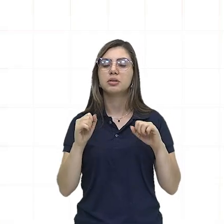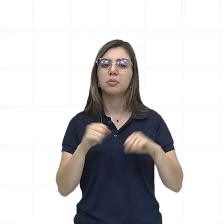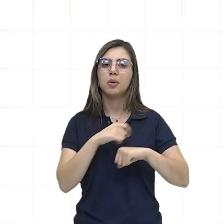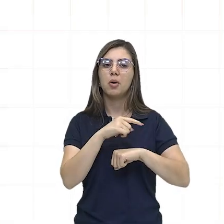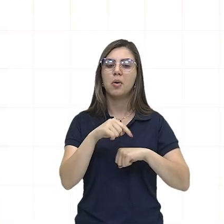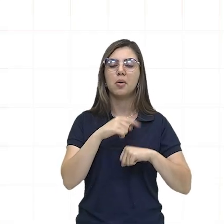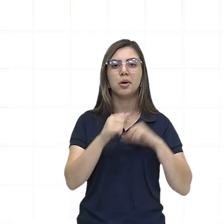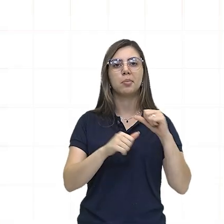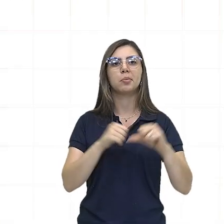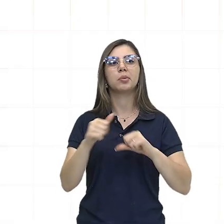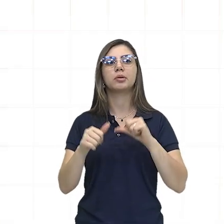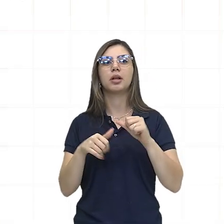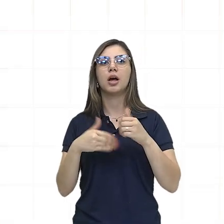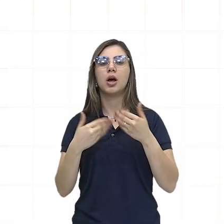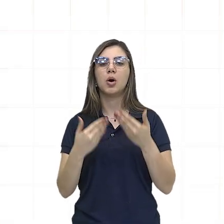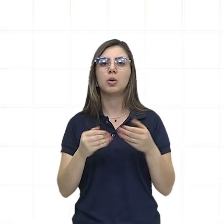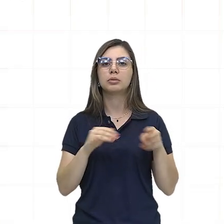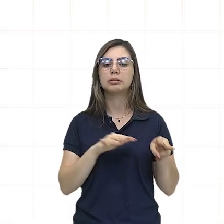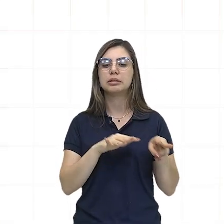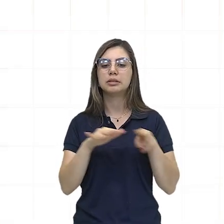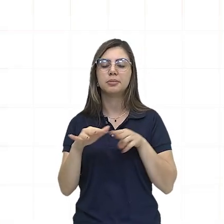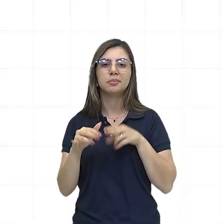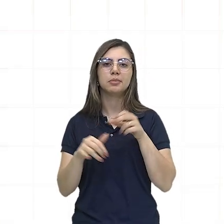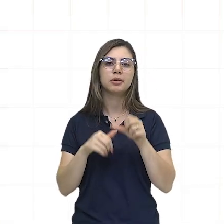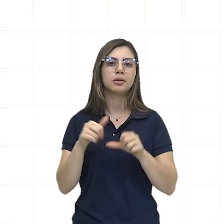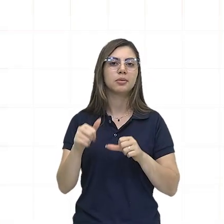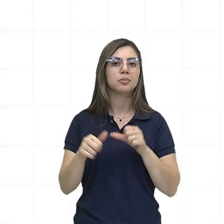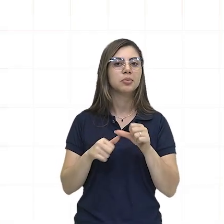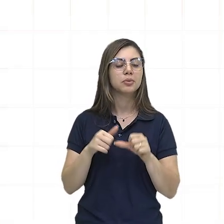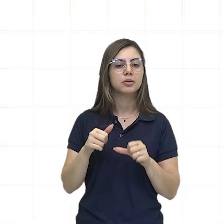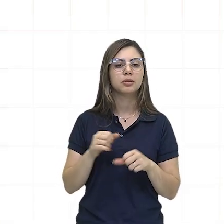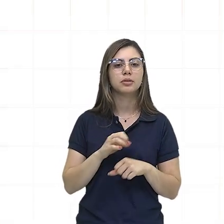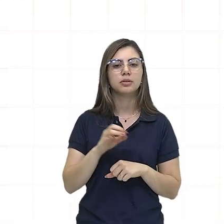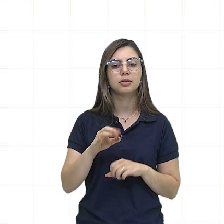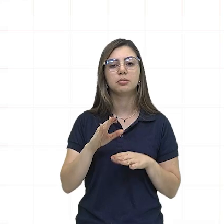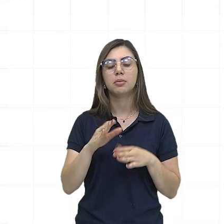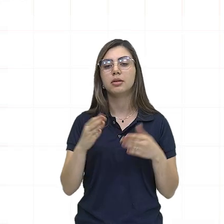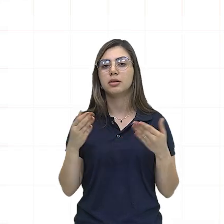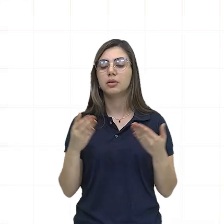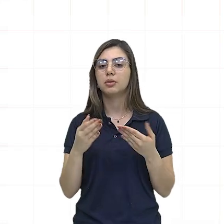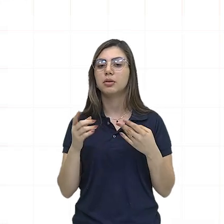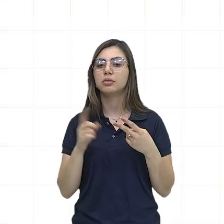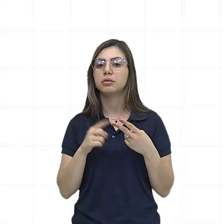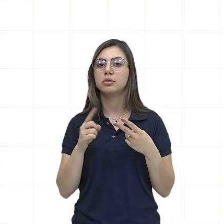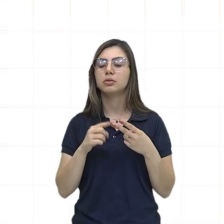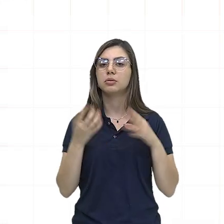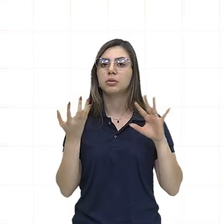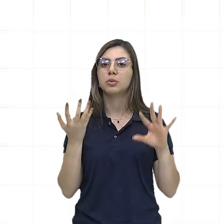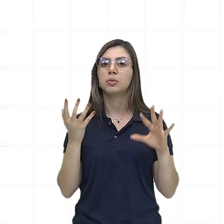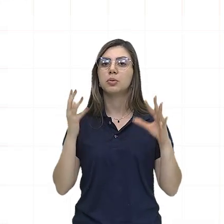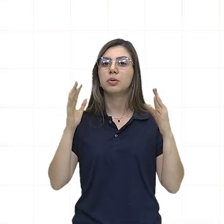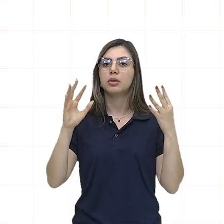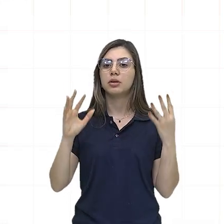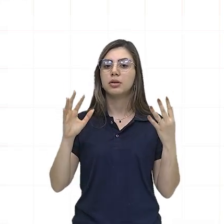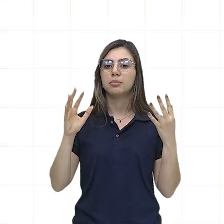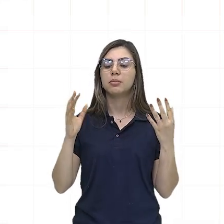questão de horas, em questão de semanas, e o clima